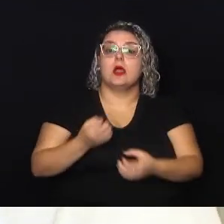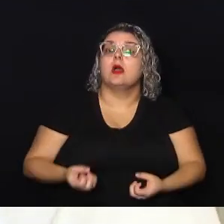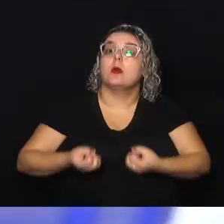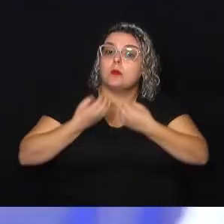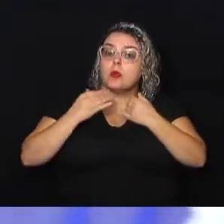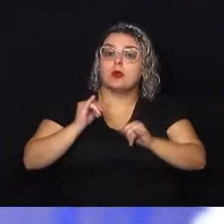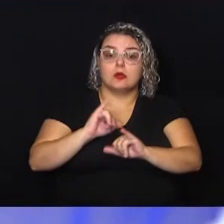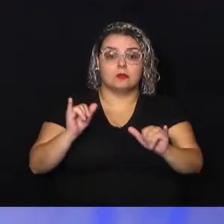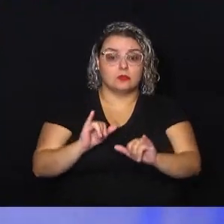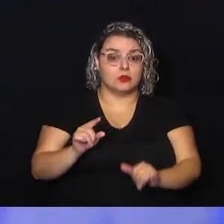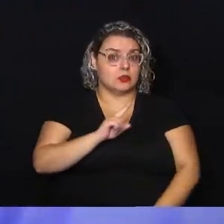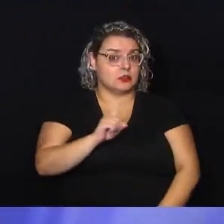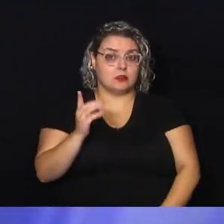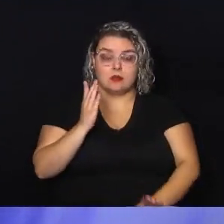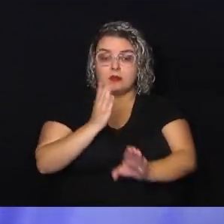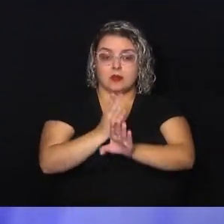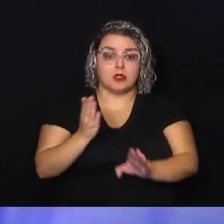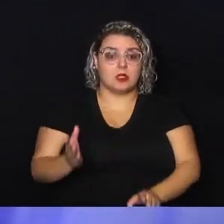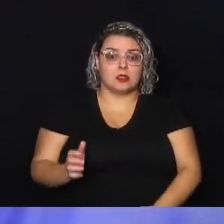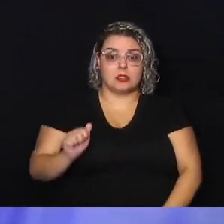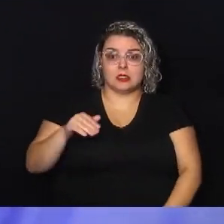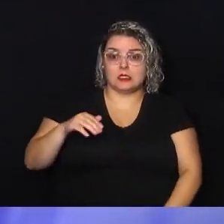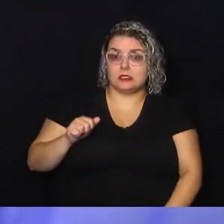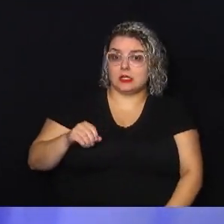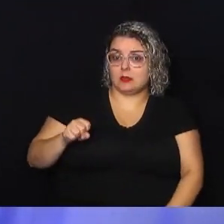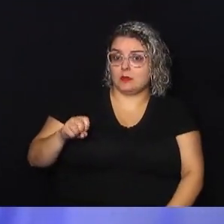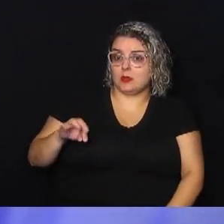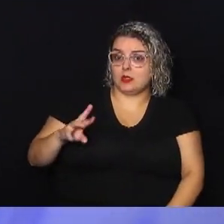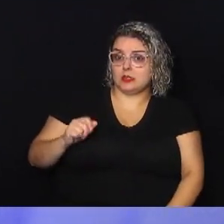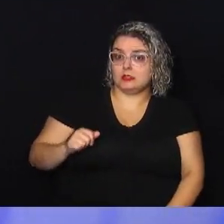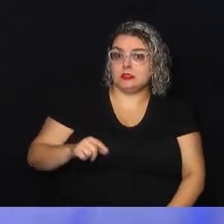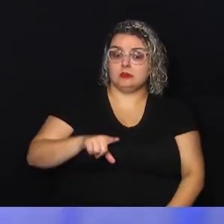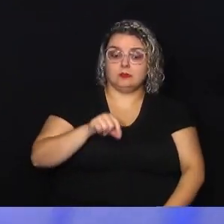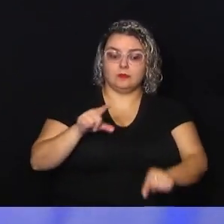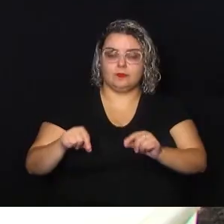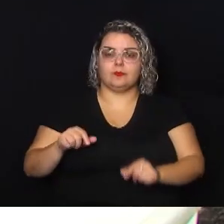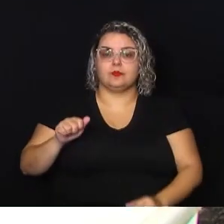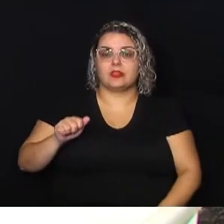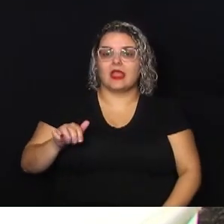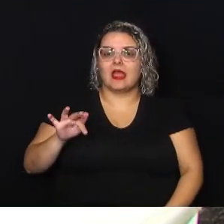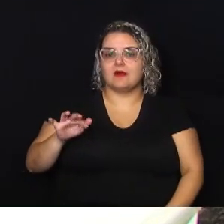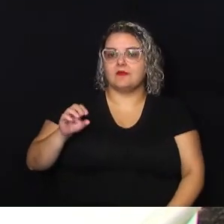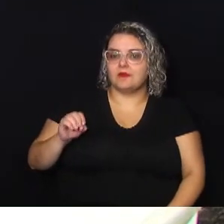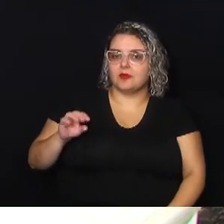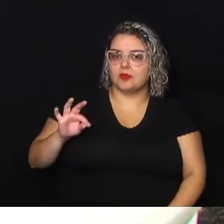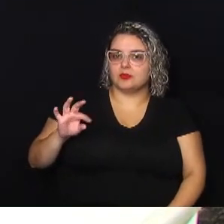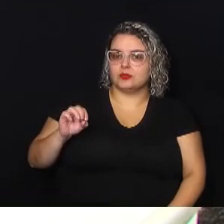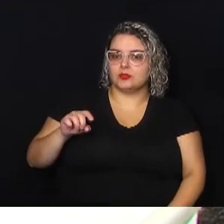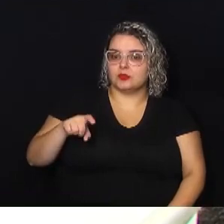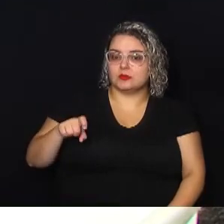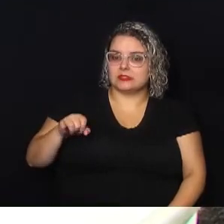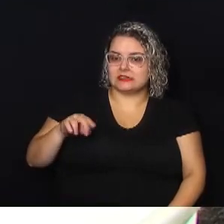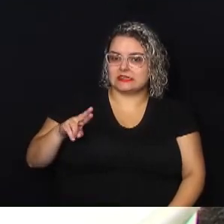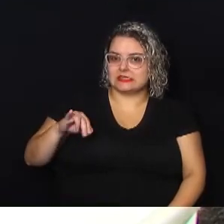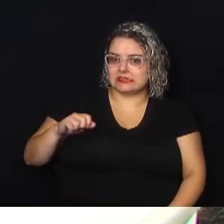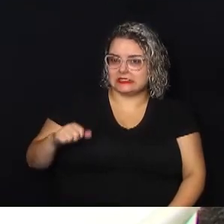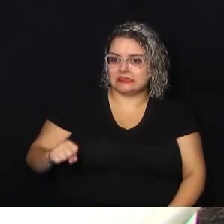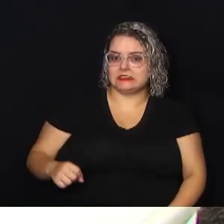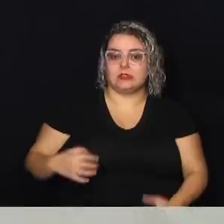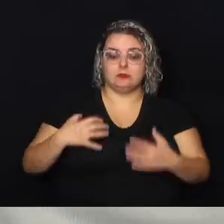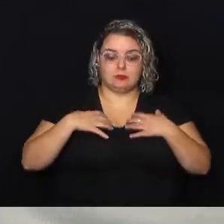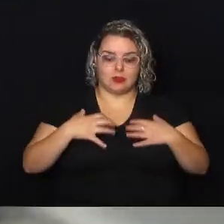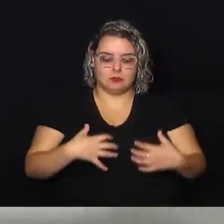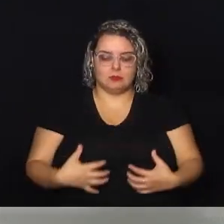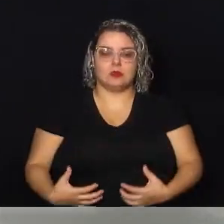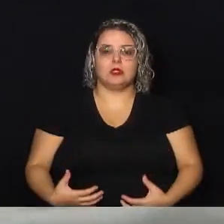o que que vai encontrar boa notícia é que não foram encontradas nas amostras selecionadas as afrotoxinas que são